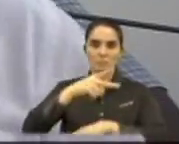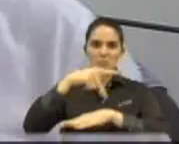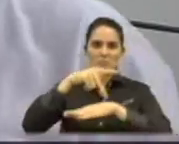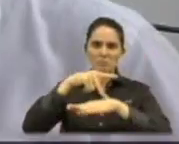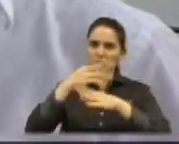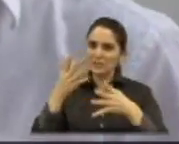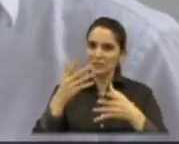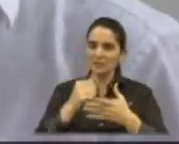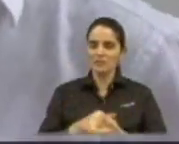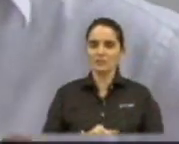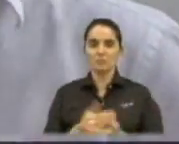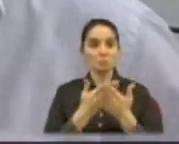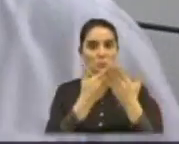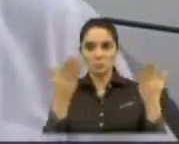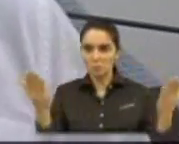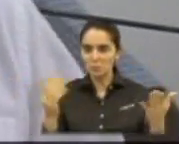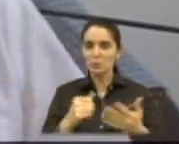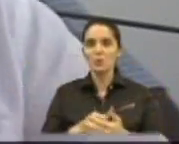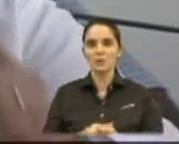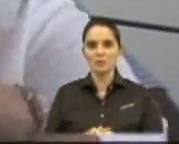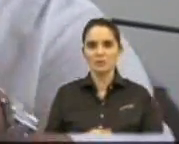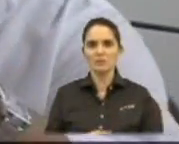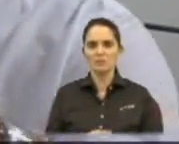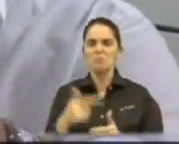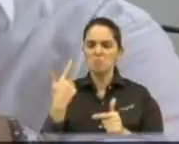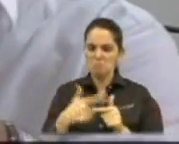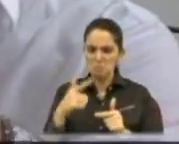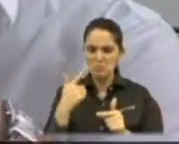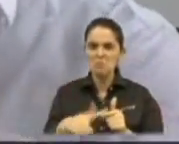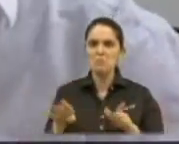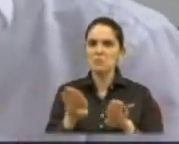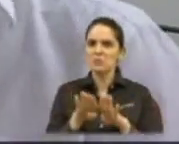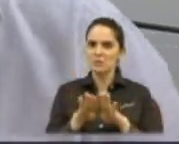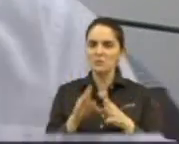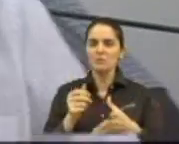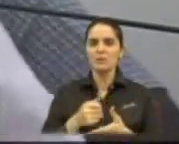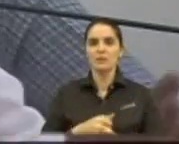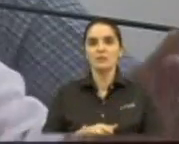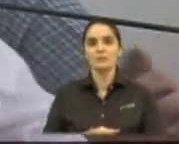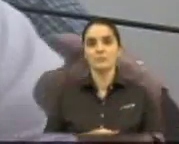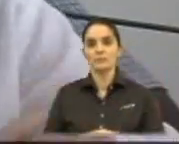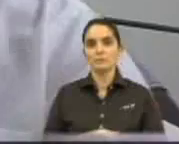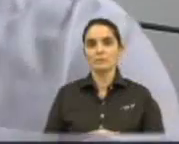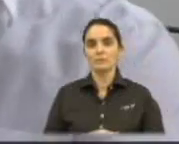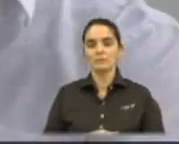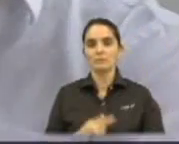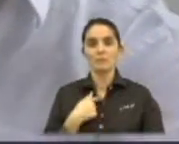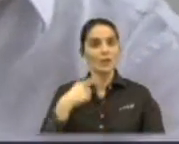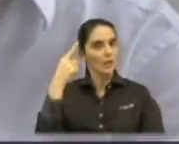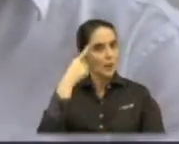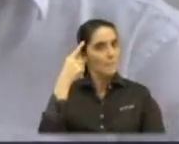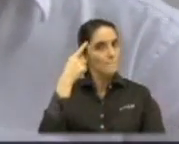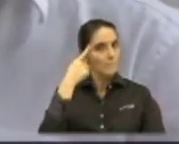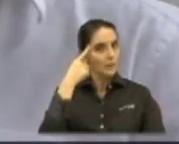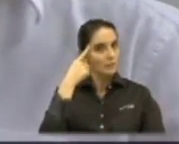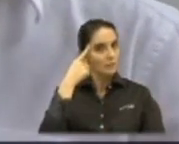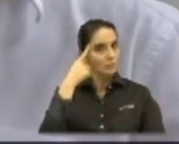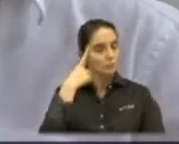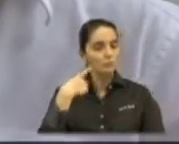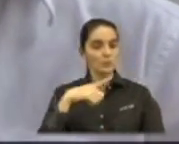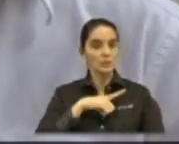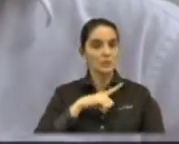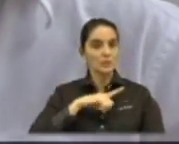nós, direto ou indiretamente, estamos atingidos. E me parece, senhores vereadores, que existe uma